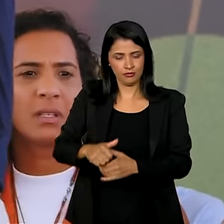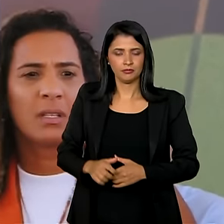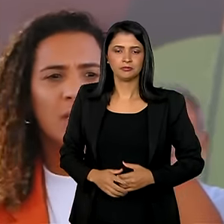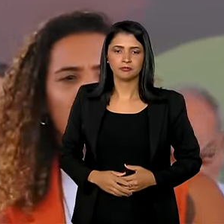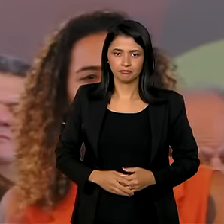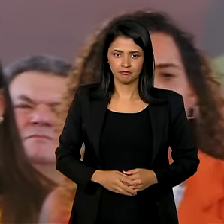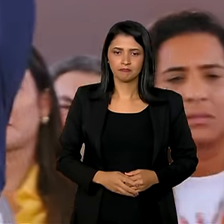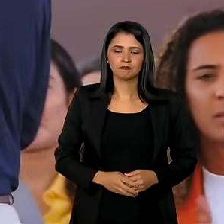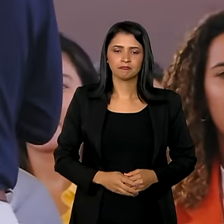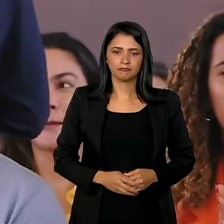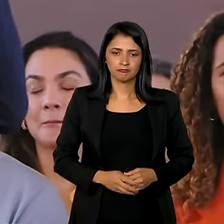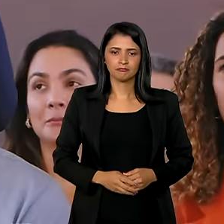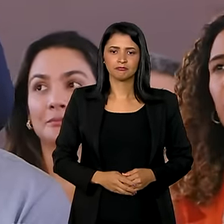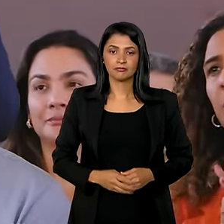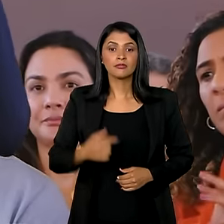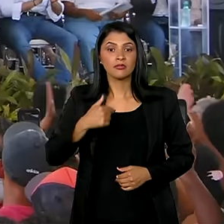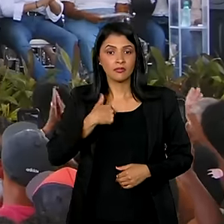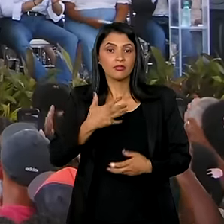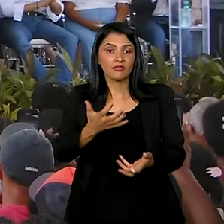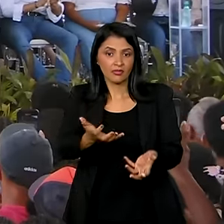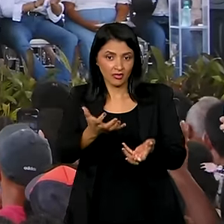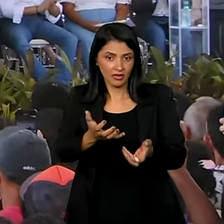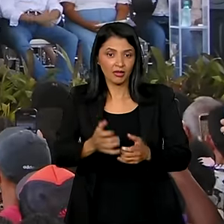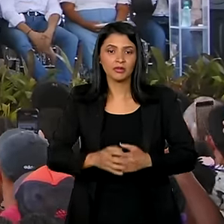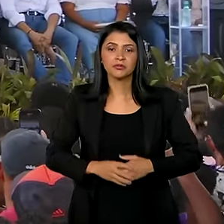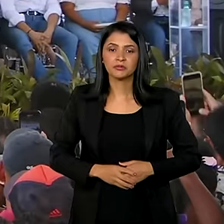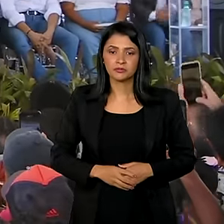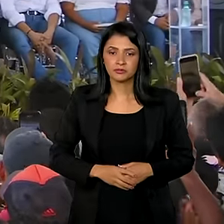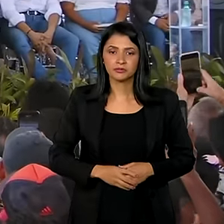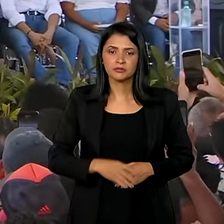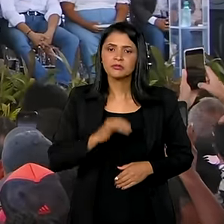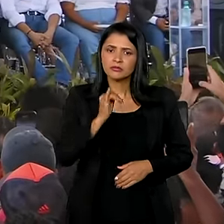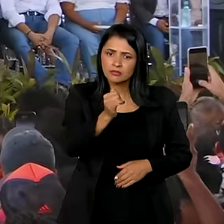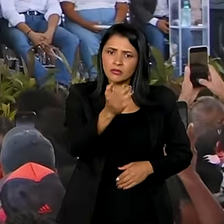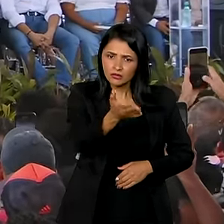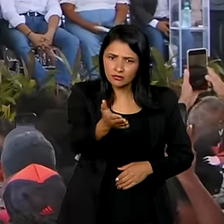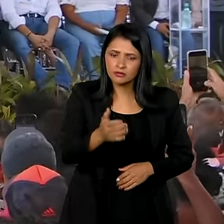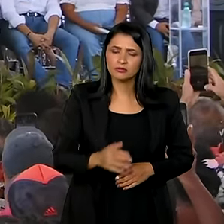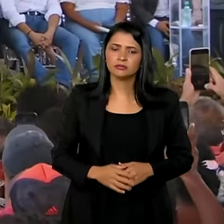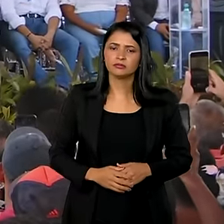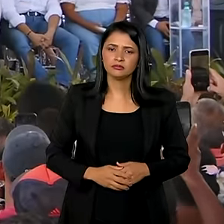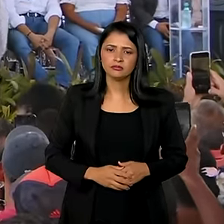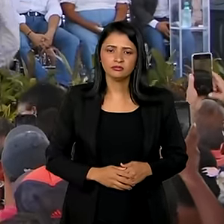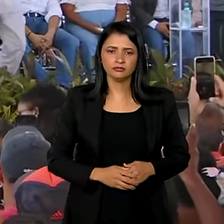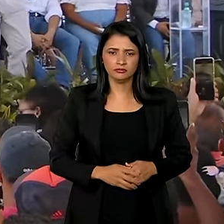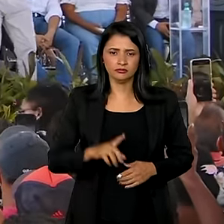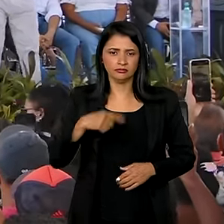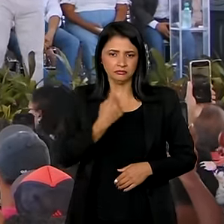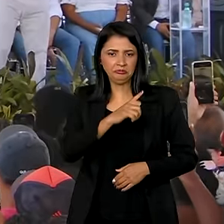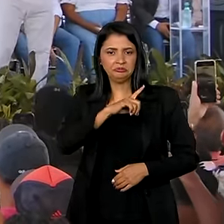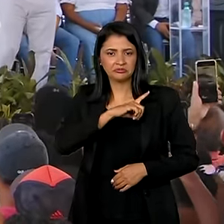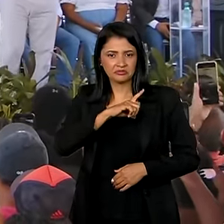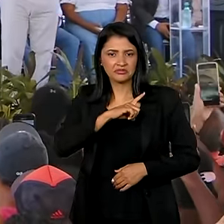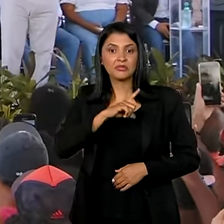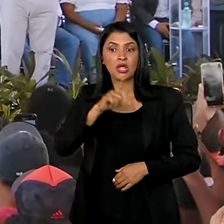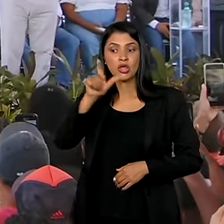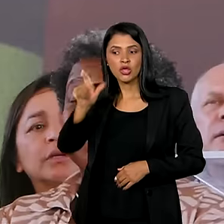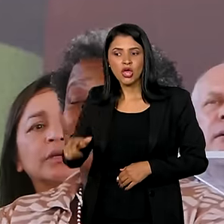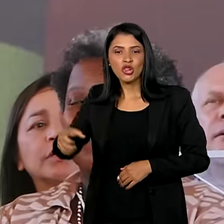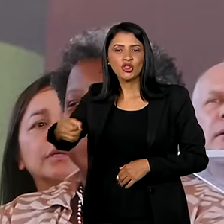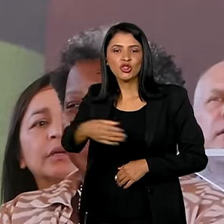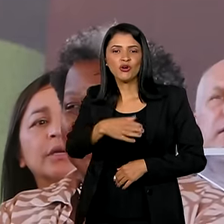Eu quero dizer para vocês, nós temos uma nova